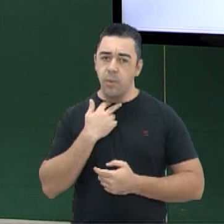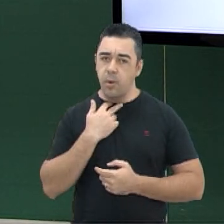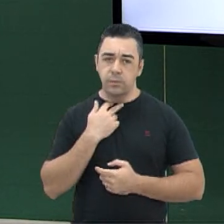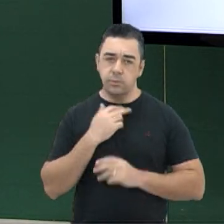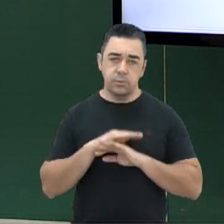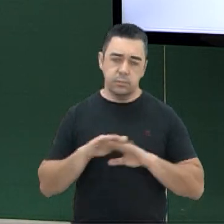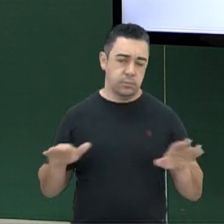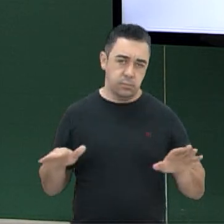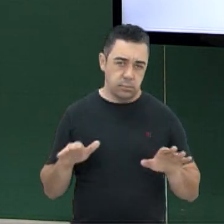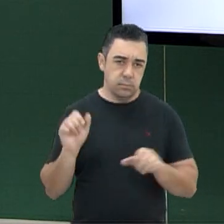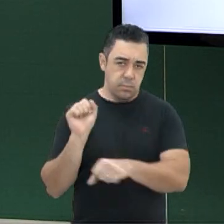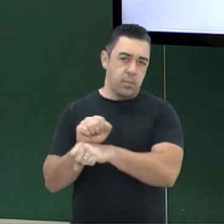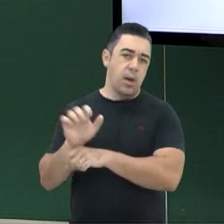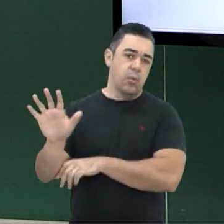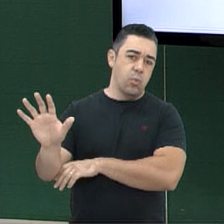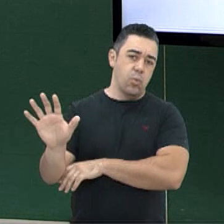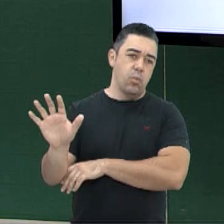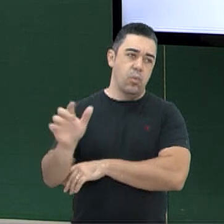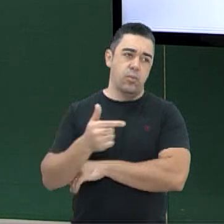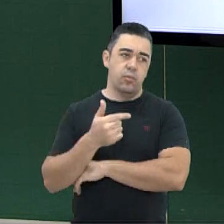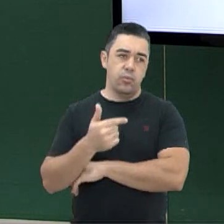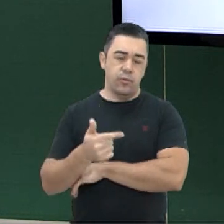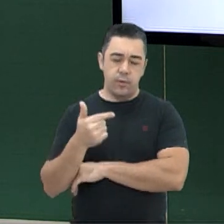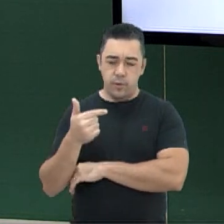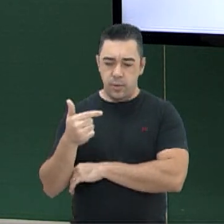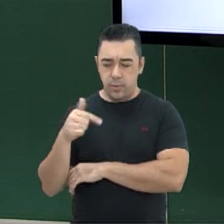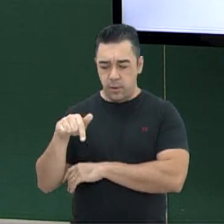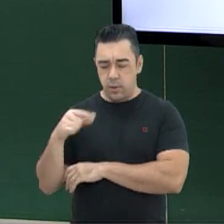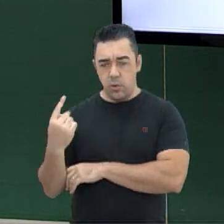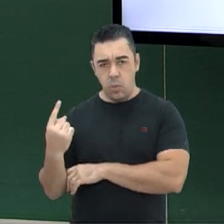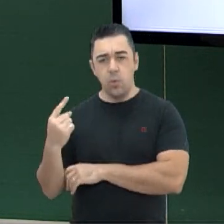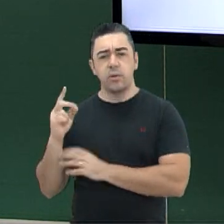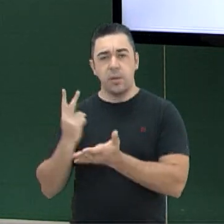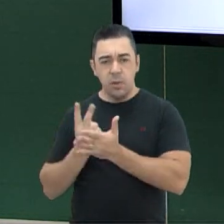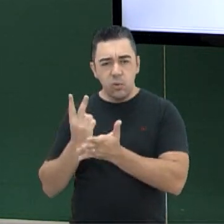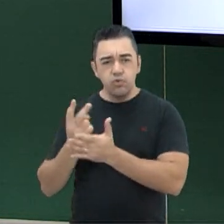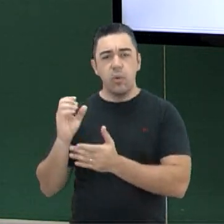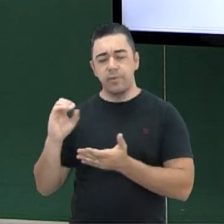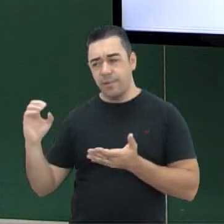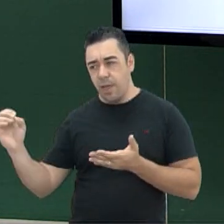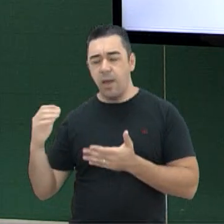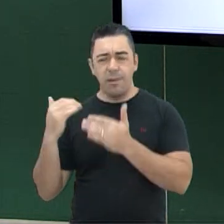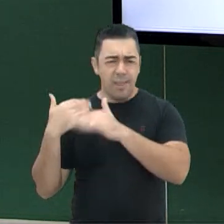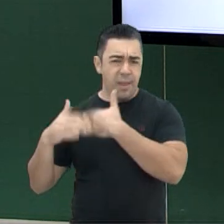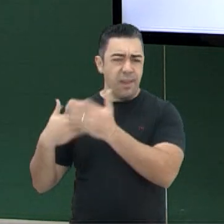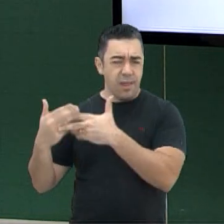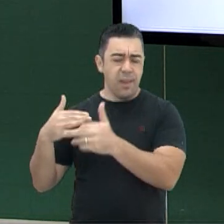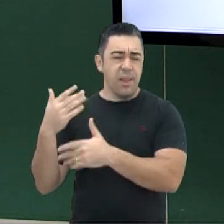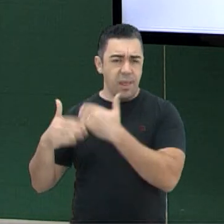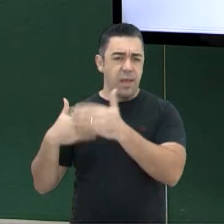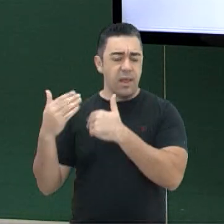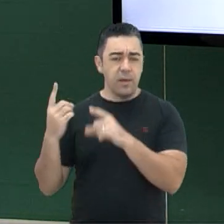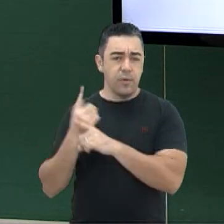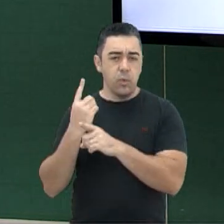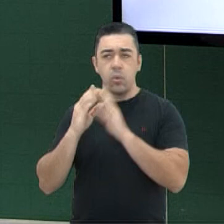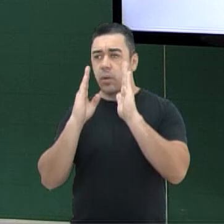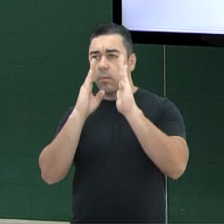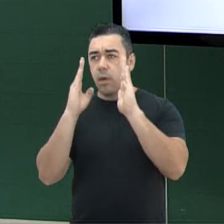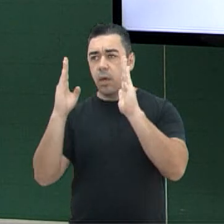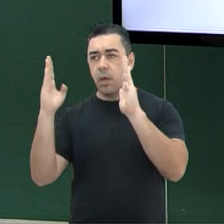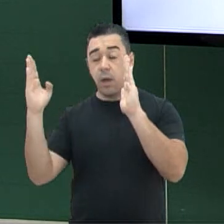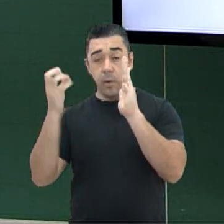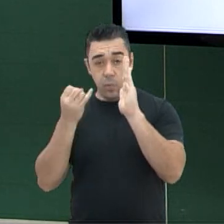ficar negativo, não pode, né? Eu teria que fazer o que agora? Mais 2 zeros e mais subtrações. E aí eu ia conseguindo quantas casas decimais